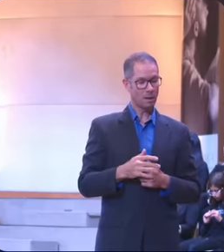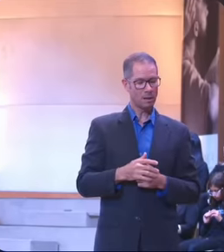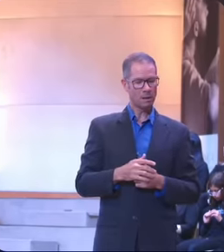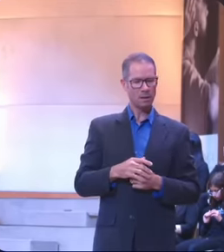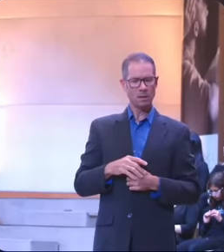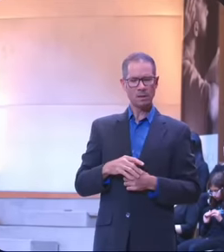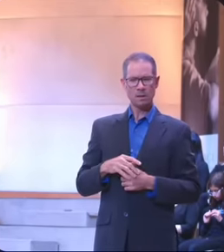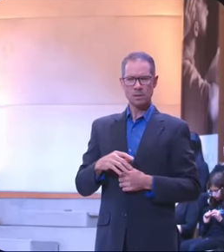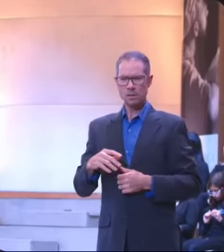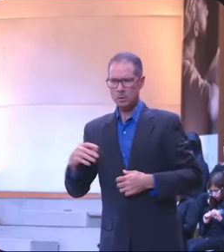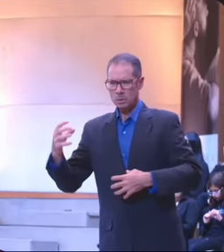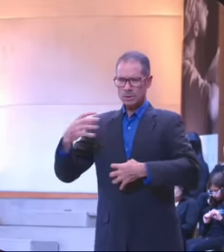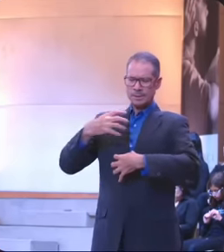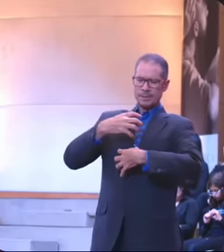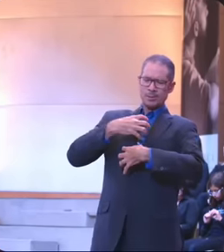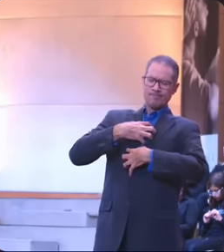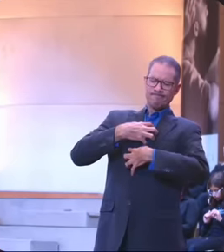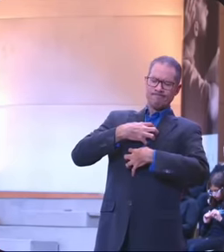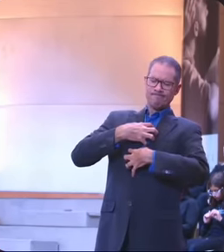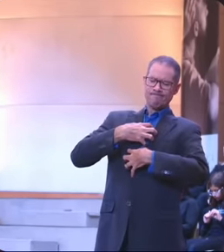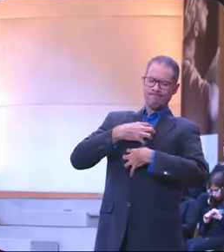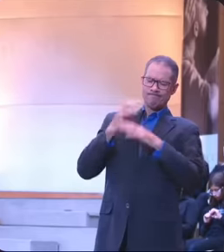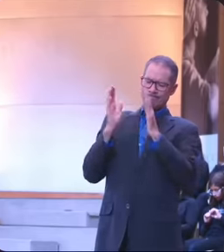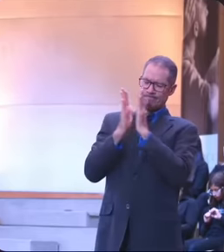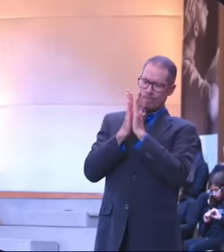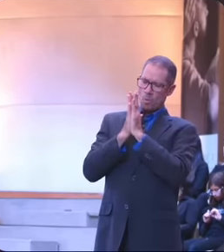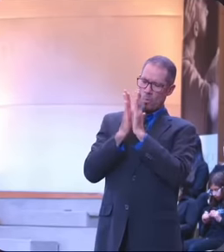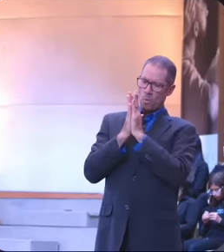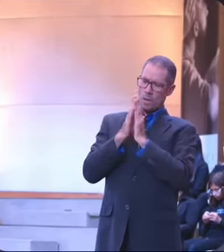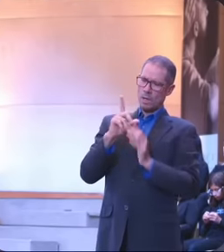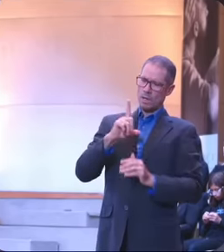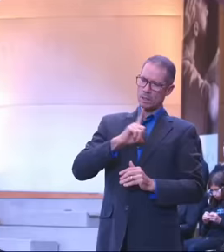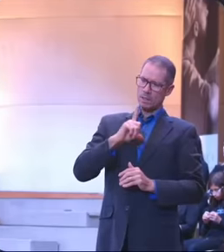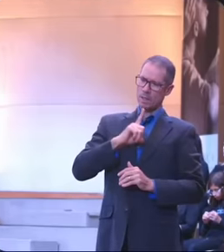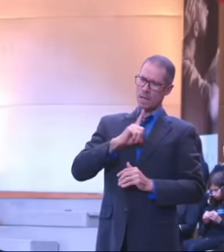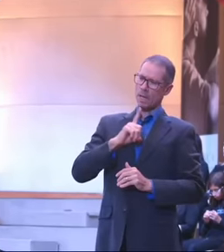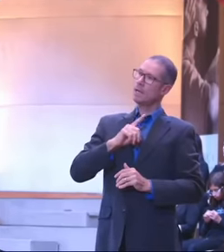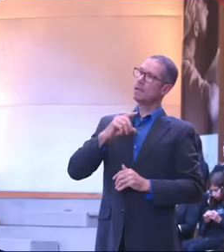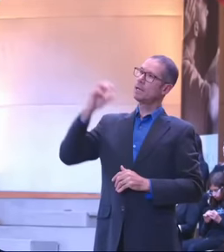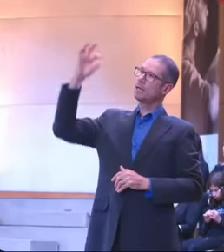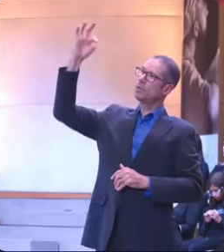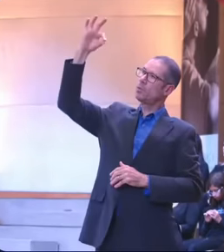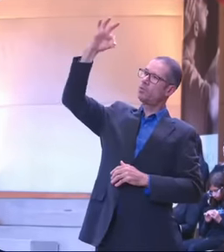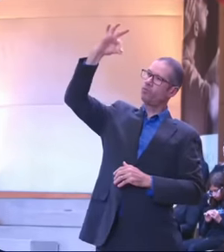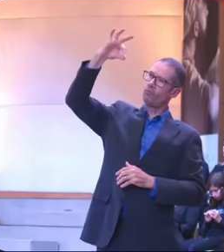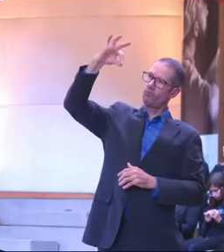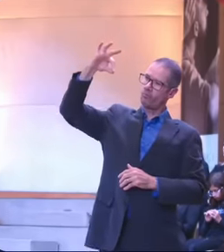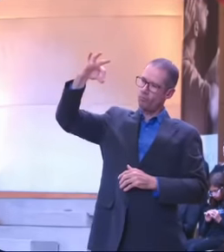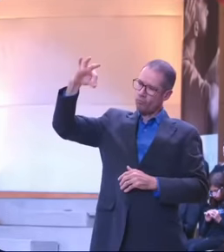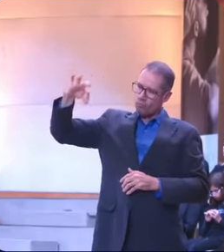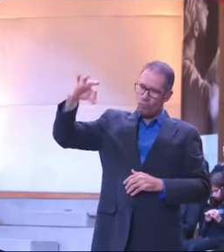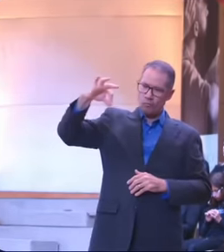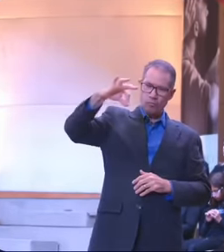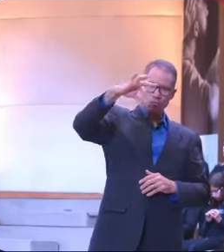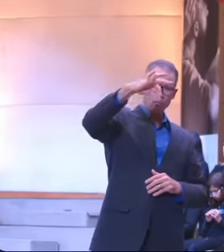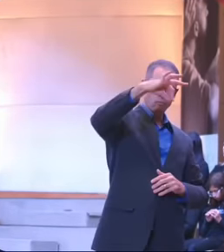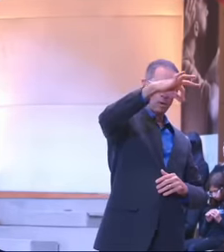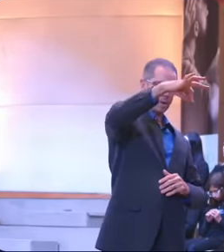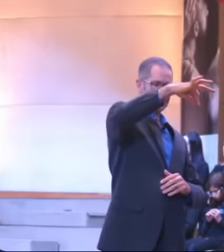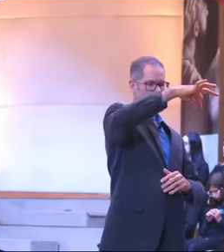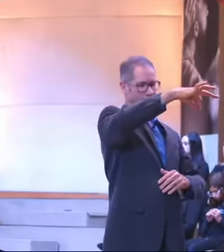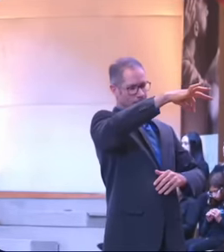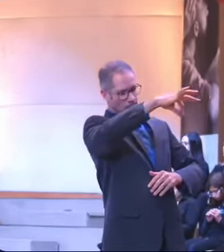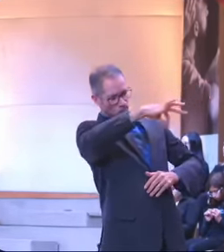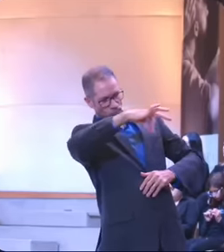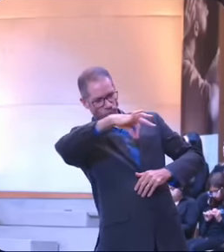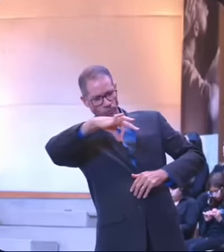e nos incomodou para orarmos. Ah, tem uma rede espiritual acontecendo, porque o Espírito Santo